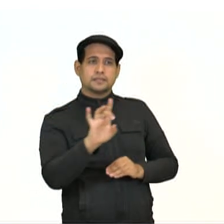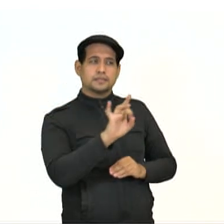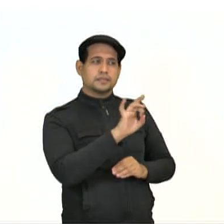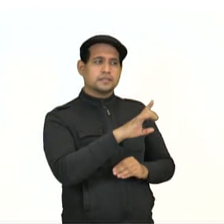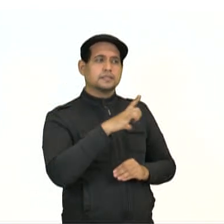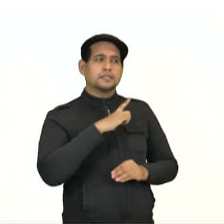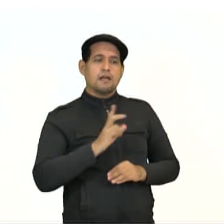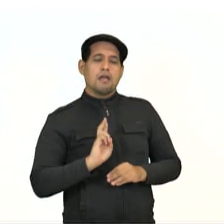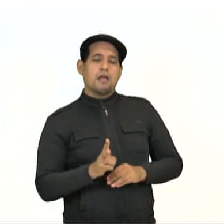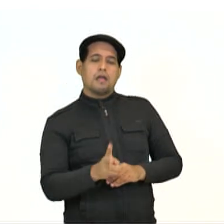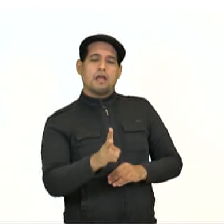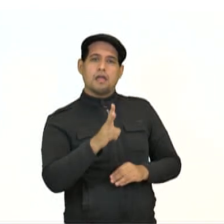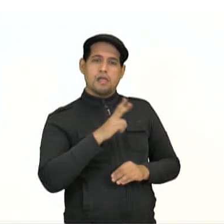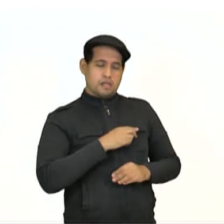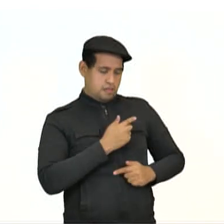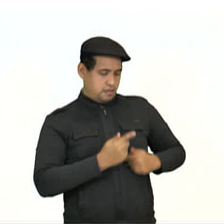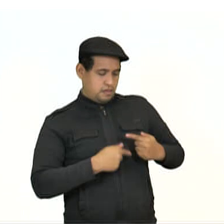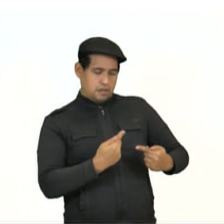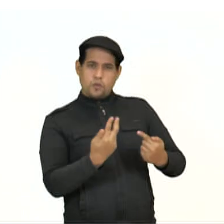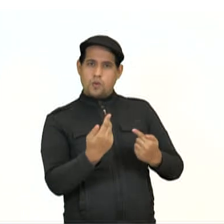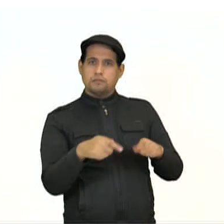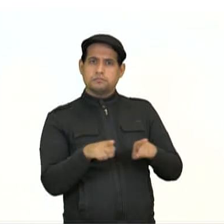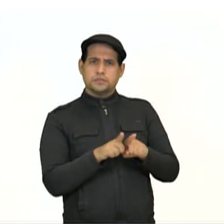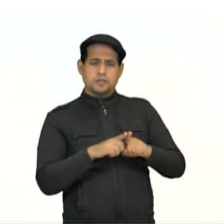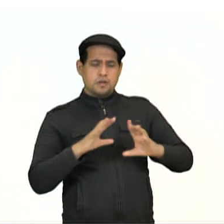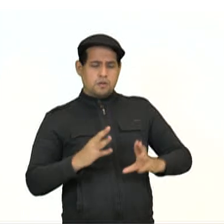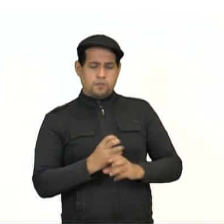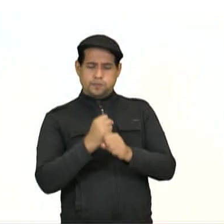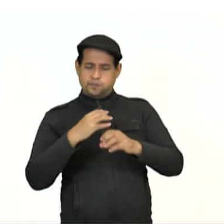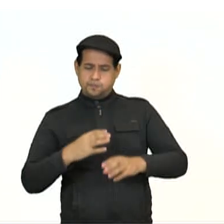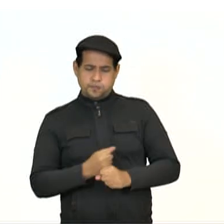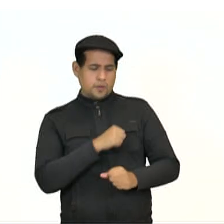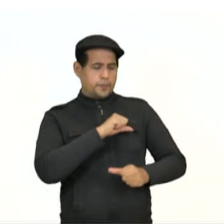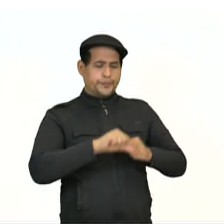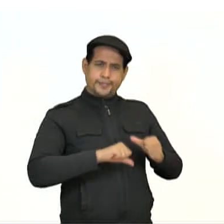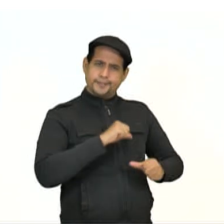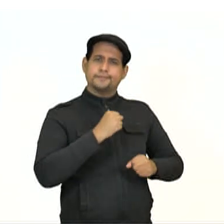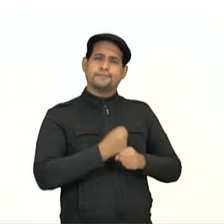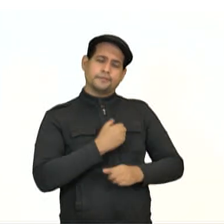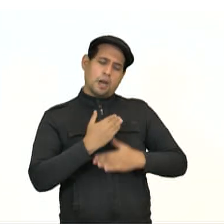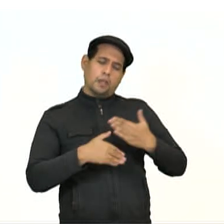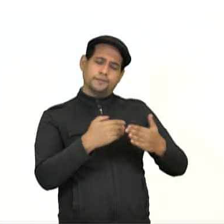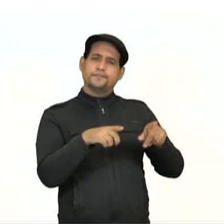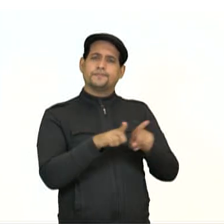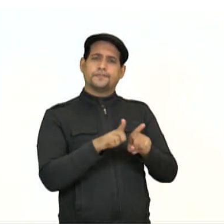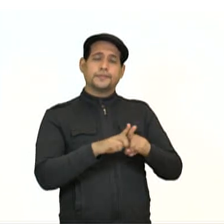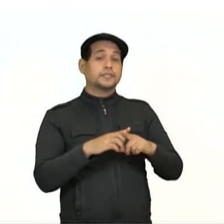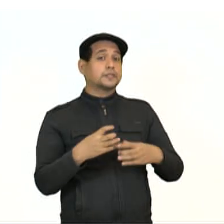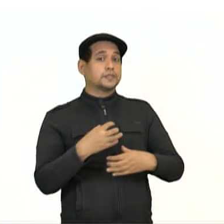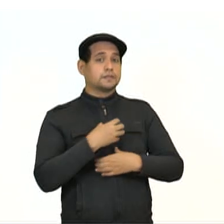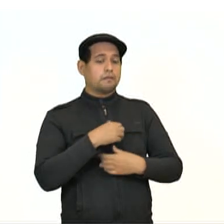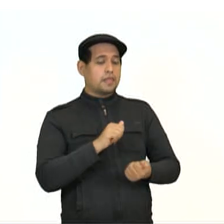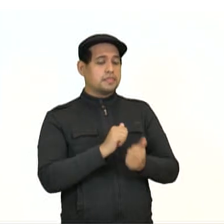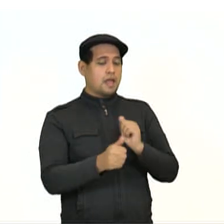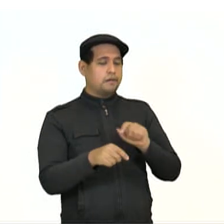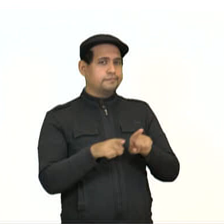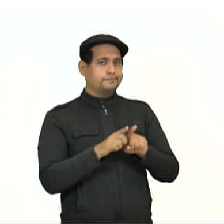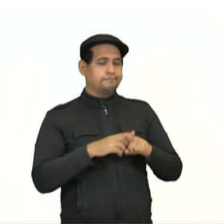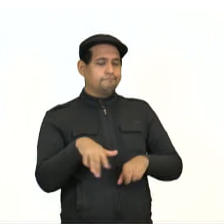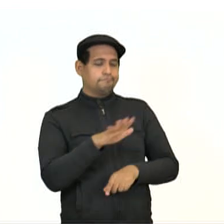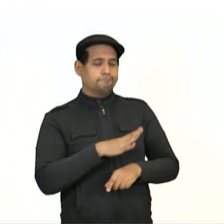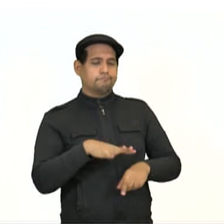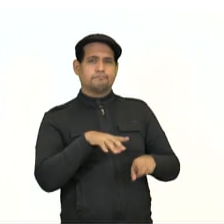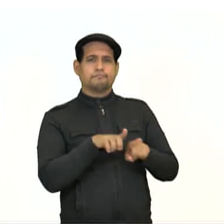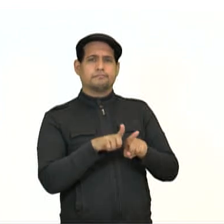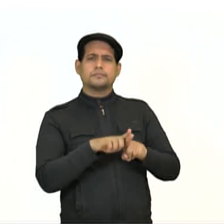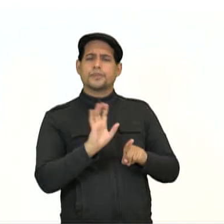tinham sempre um ancestral comum e que eles acumulavam mudanças ao longo do tempo, conforme as adaptações ao meio,